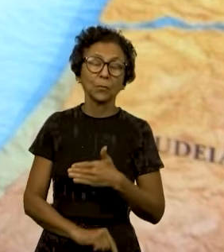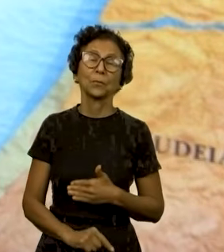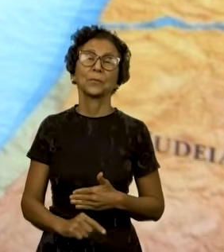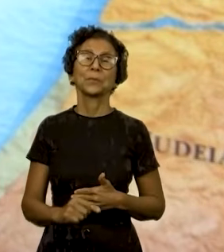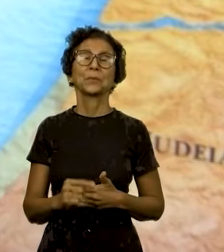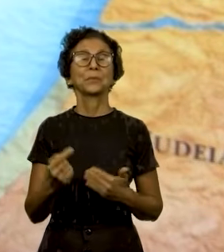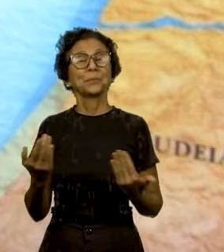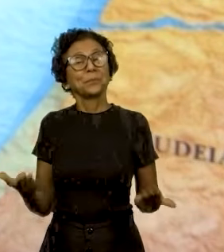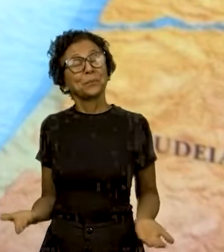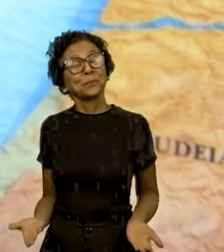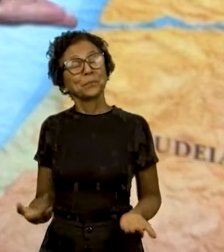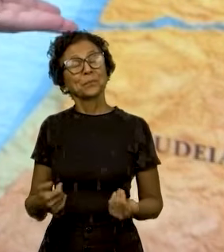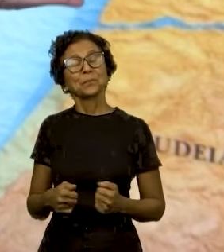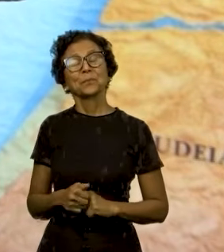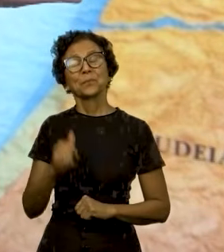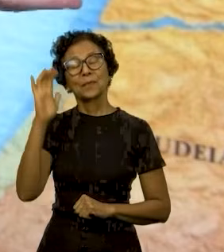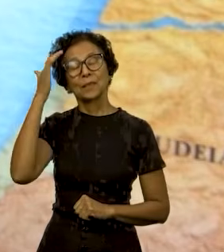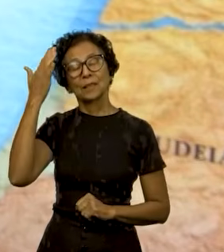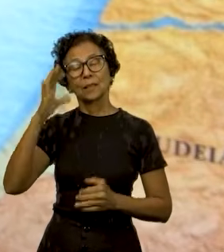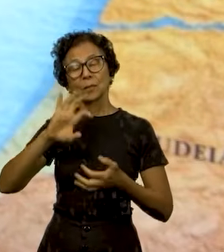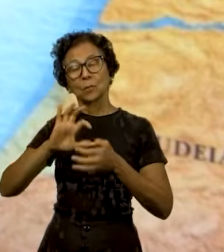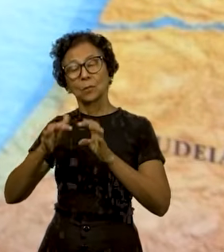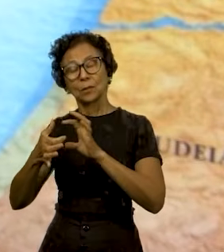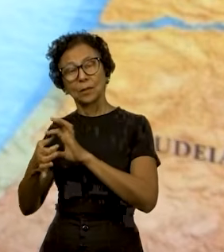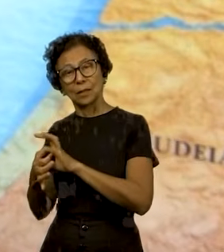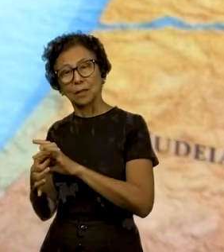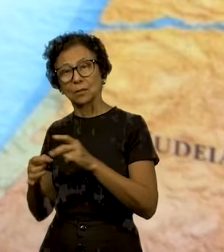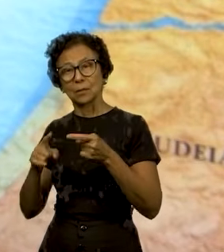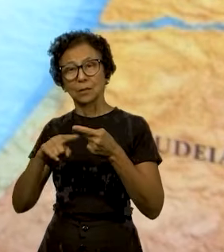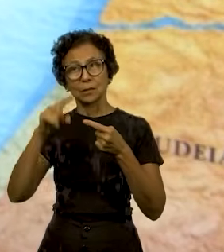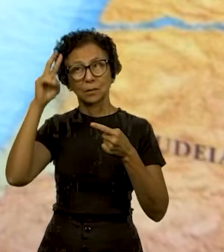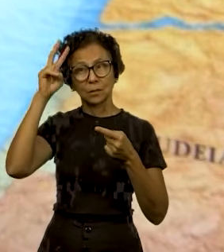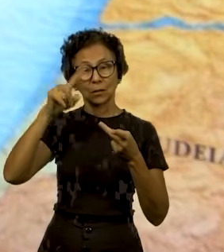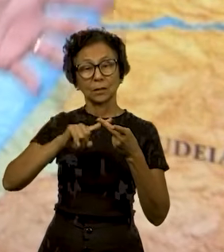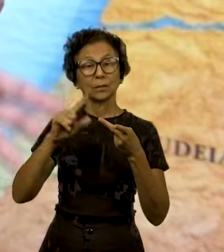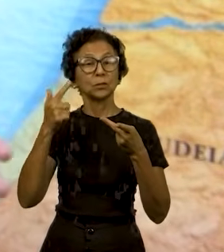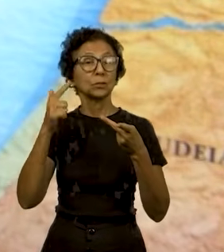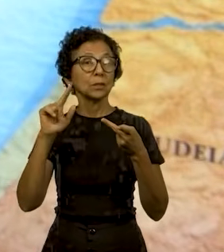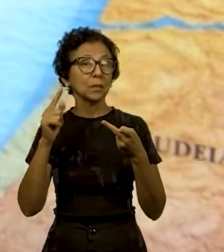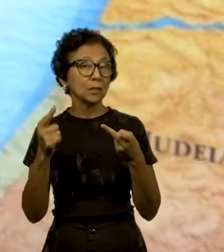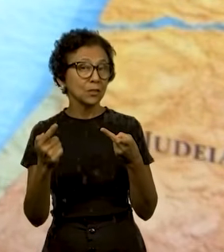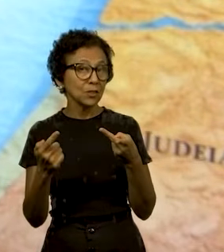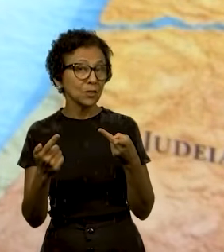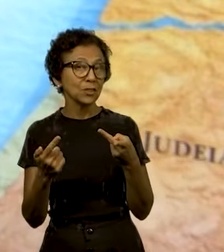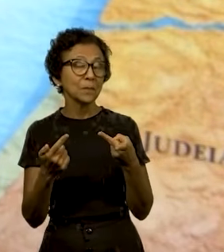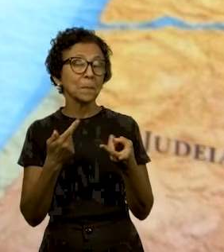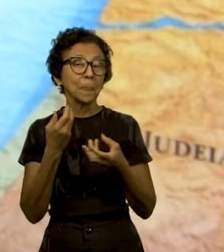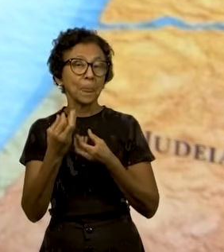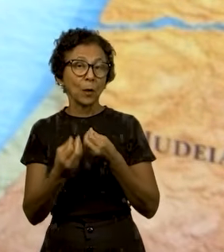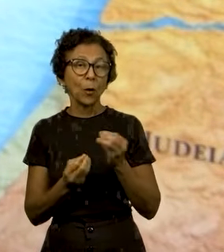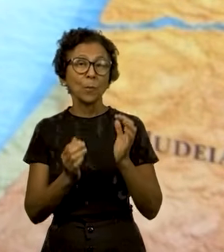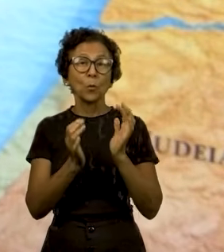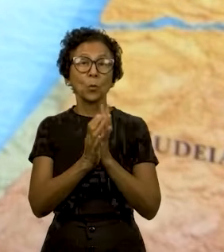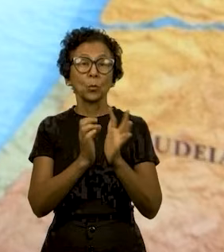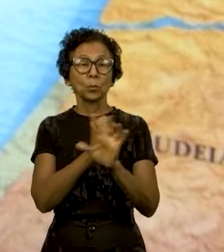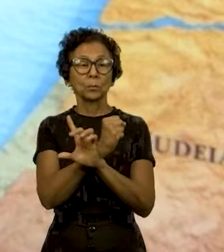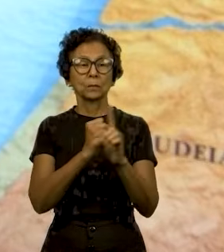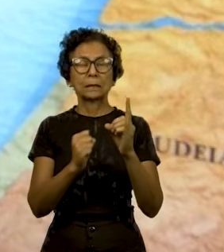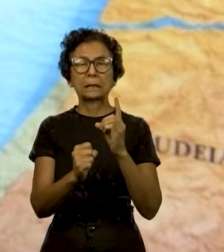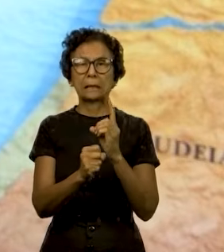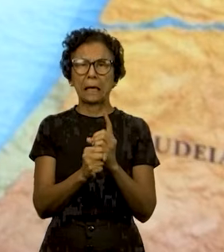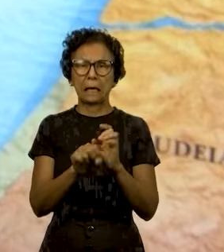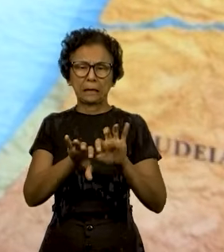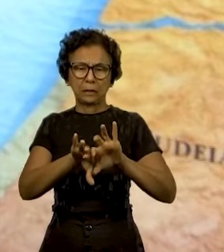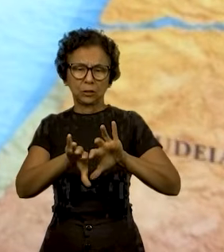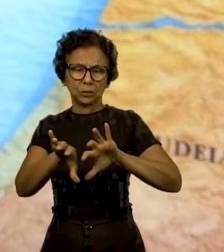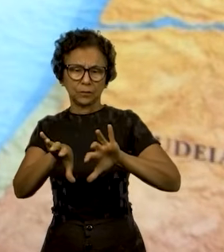o contexto histórico e geográfico, não é? Vamos entender como era a divisão das classes sociais da